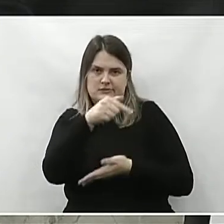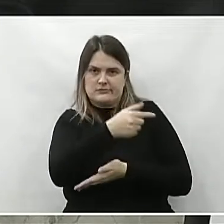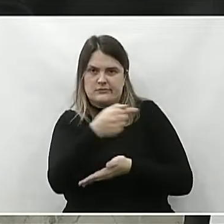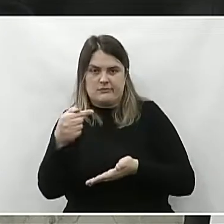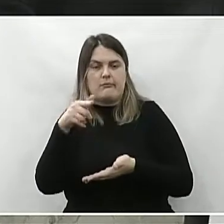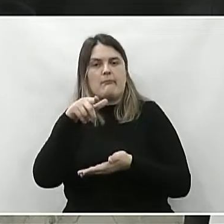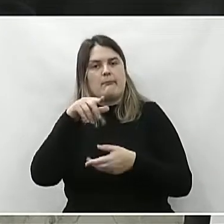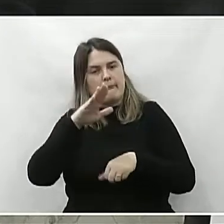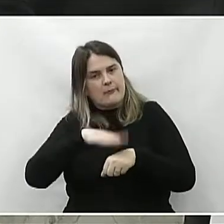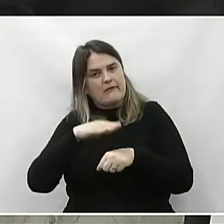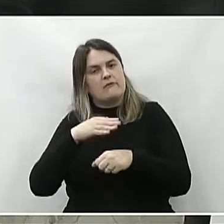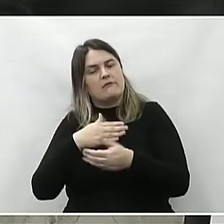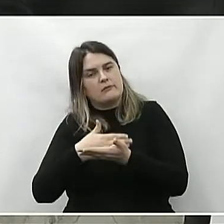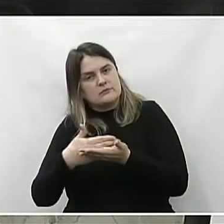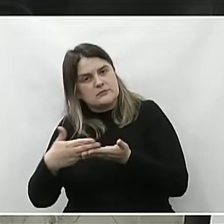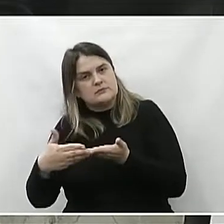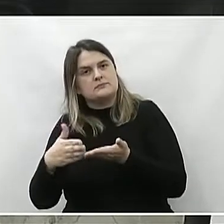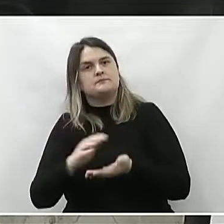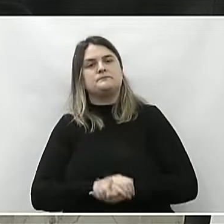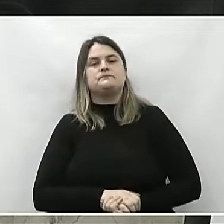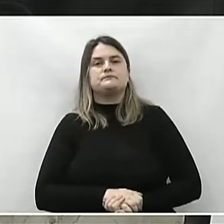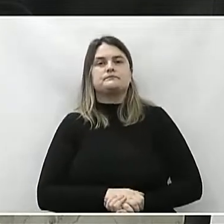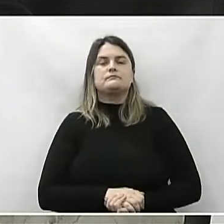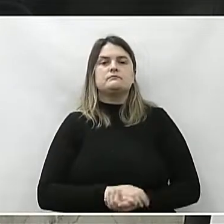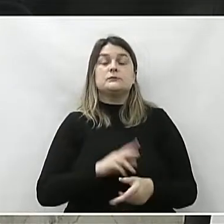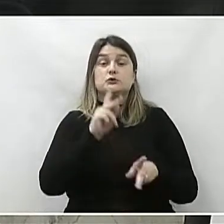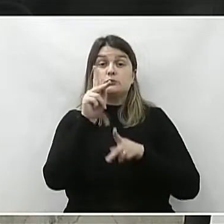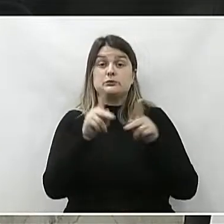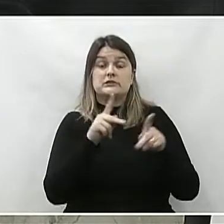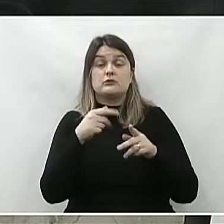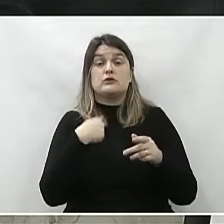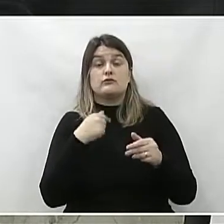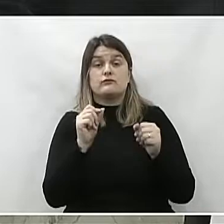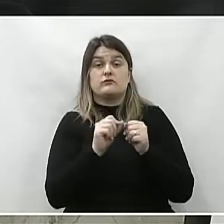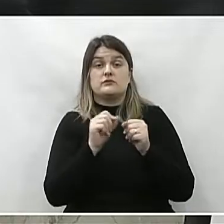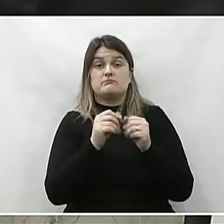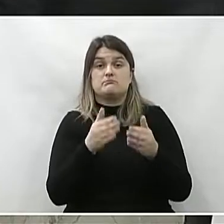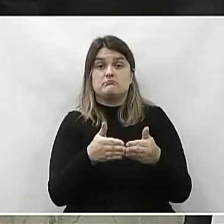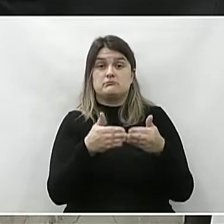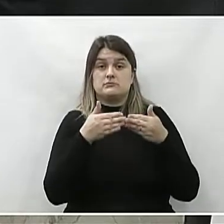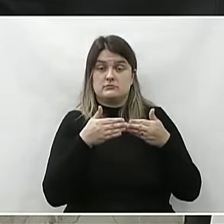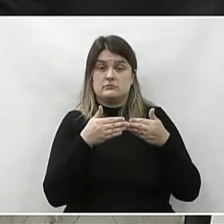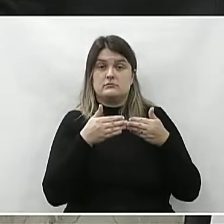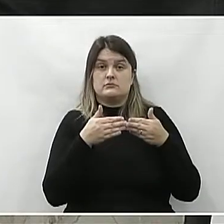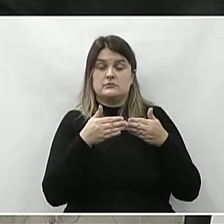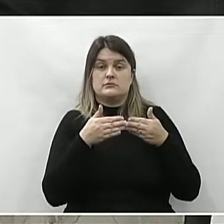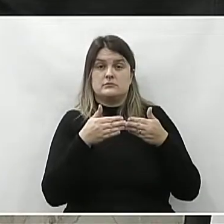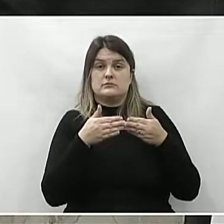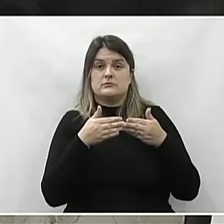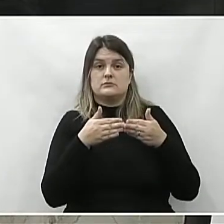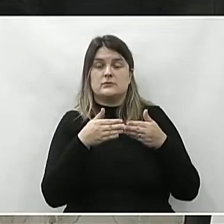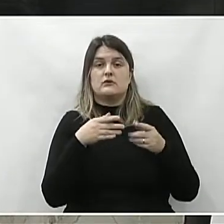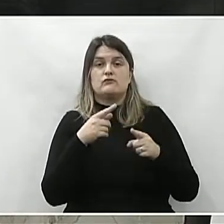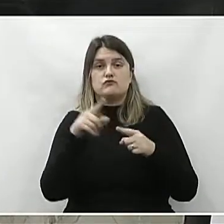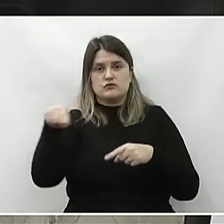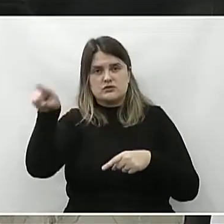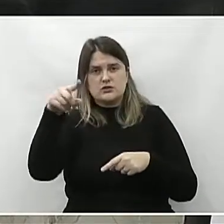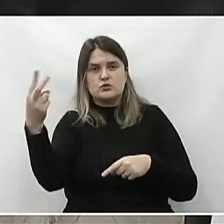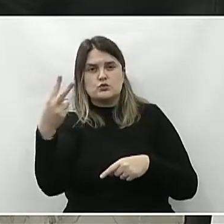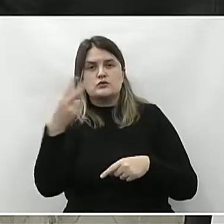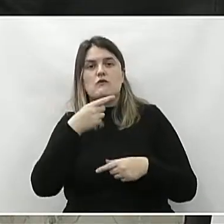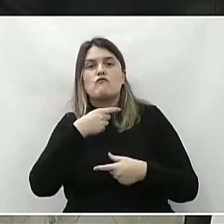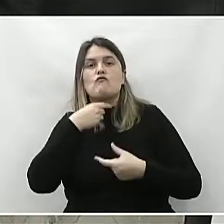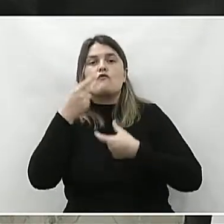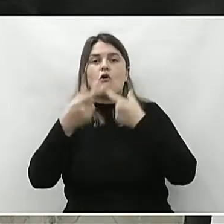iniciado. Ouvindo, como eu falei, a população, eu entrei com o pedido, né, por voz de vocês,